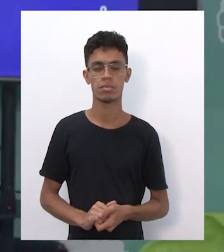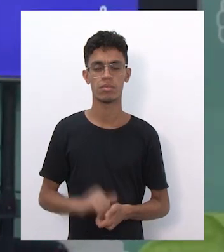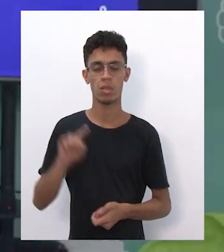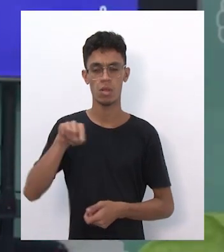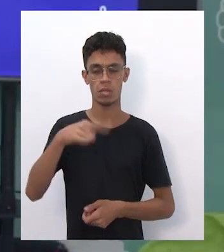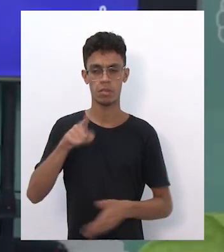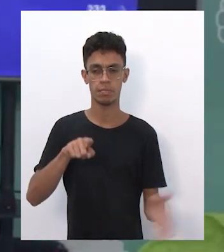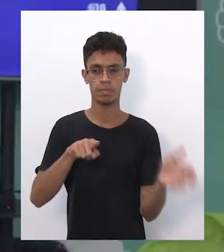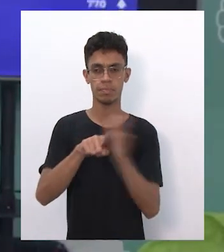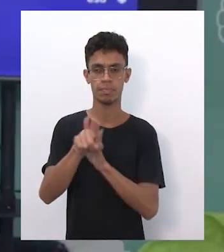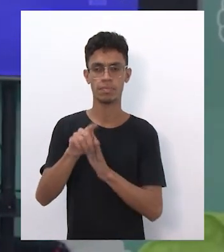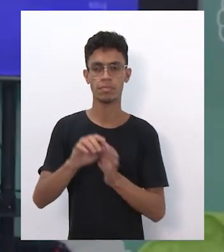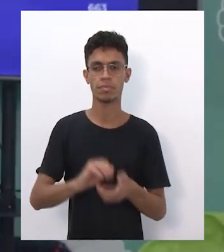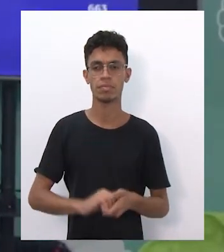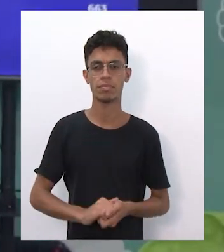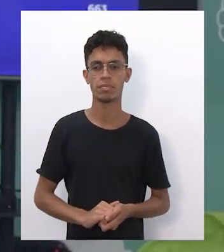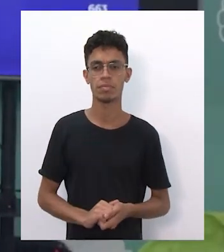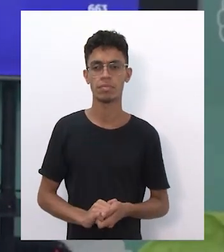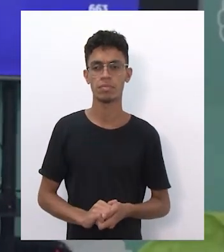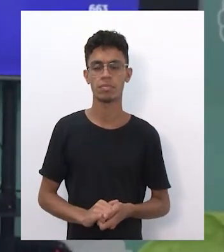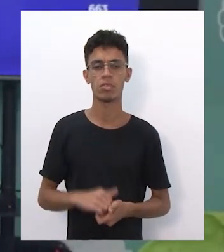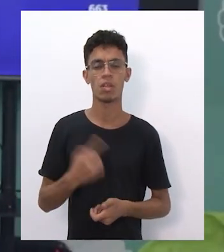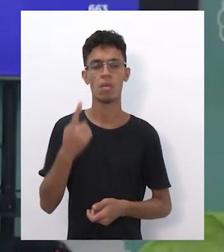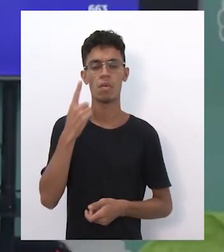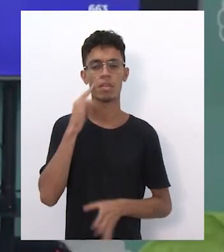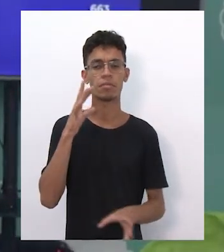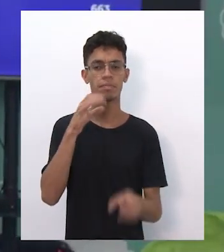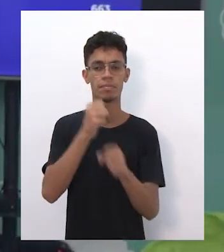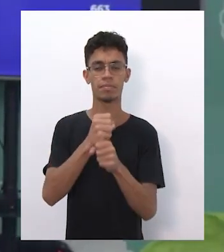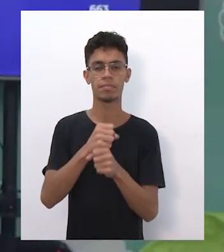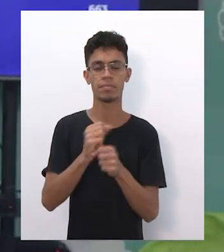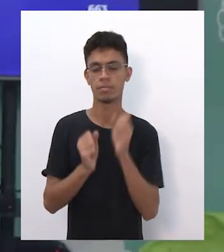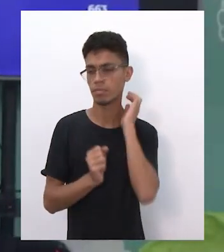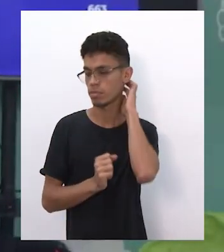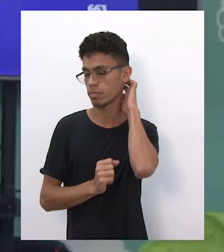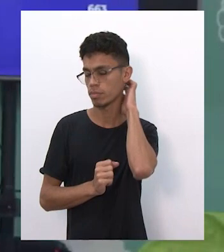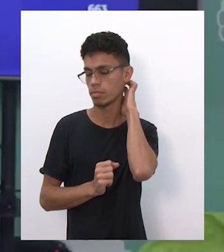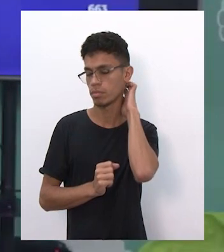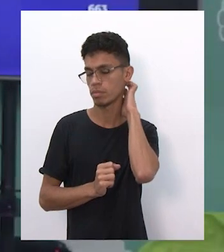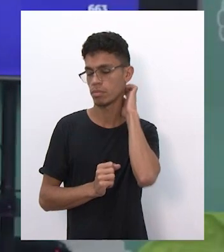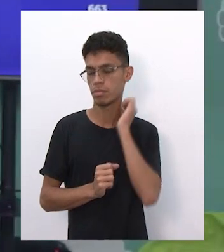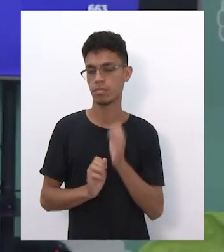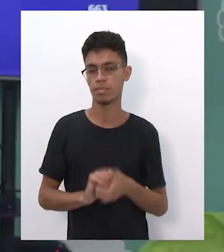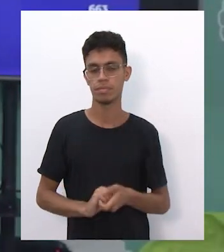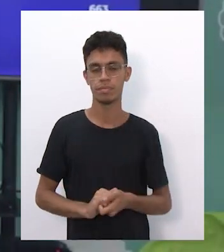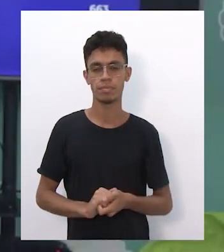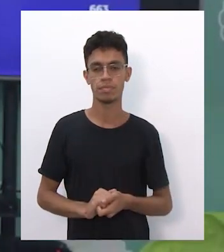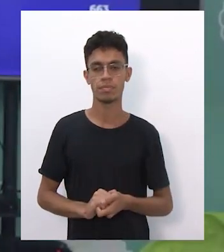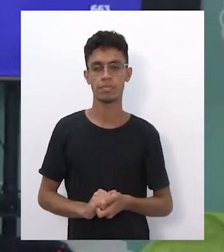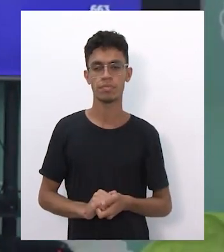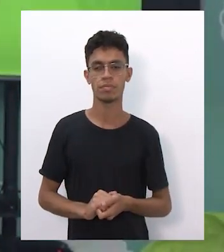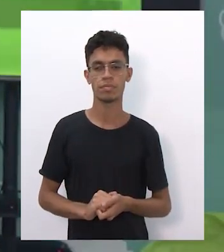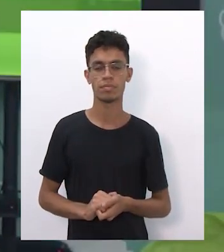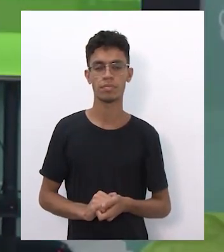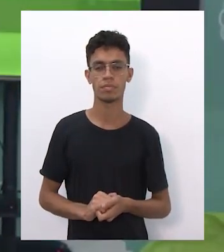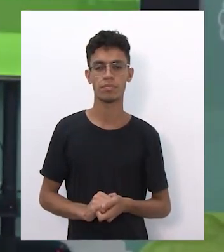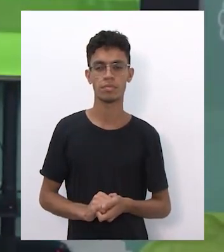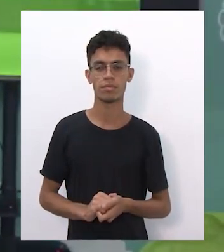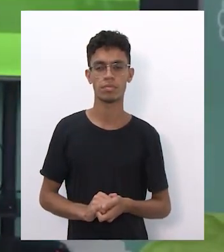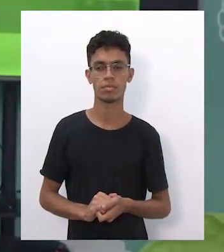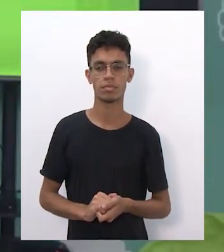Próxima pergunta. Vamos ver como é que ficou a pontuação? Já teve uma alteração ali no meio. Já não subiu.